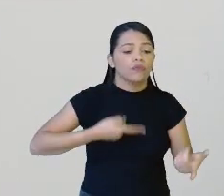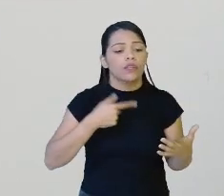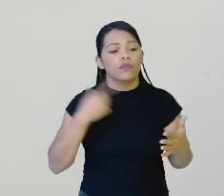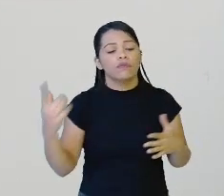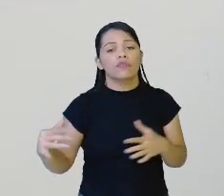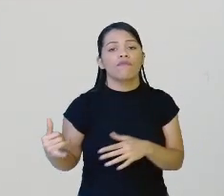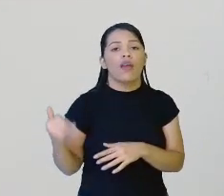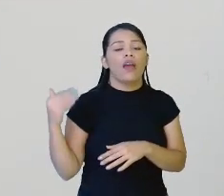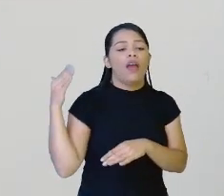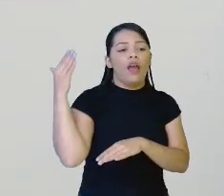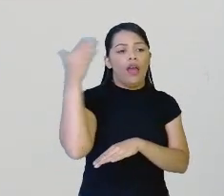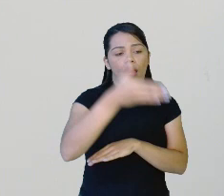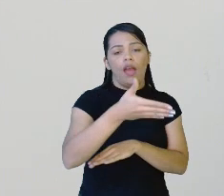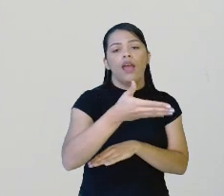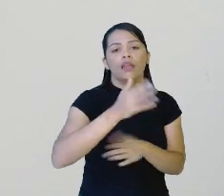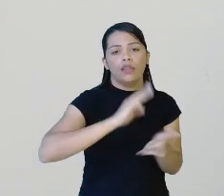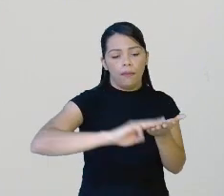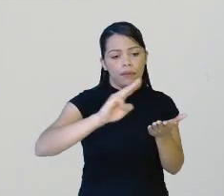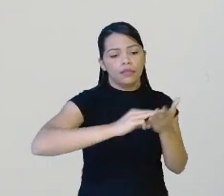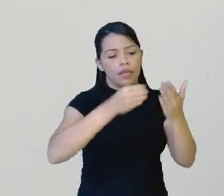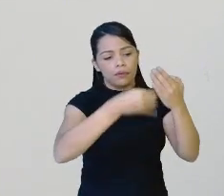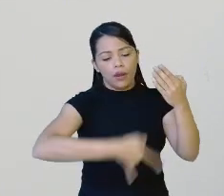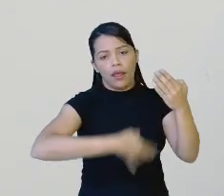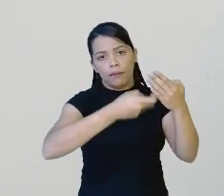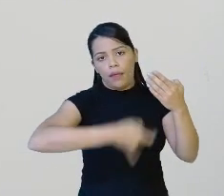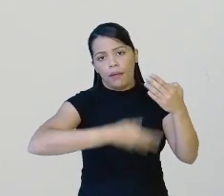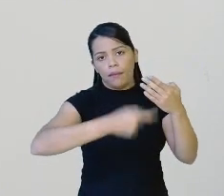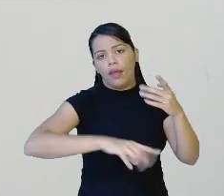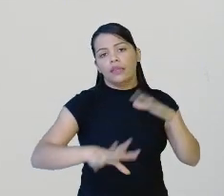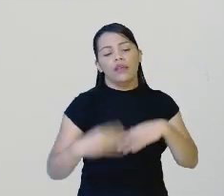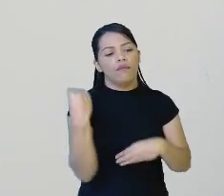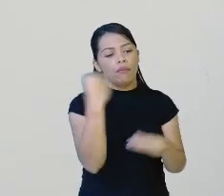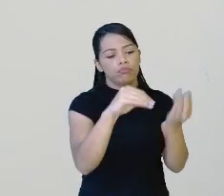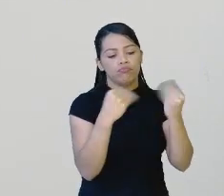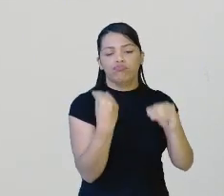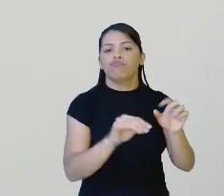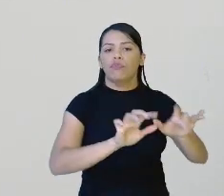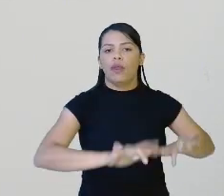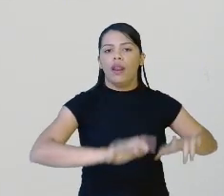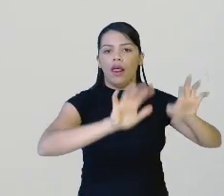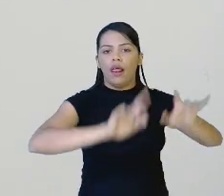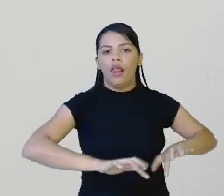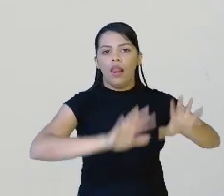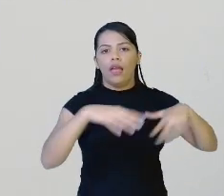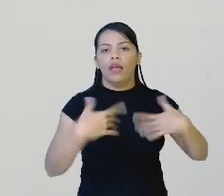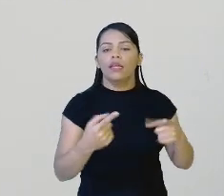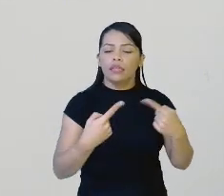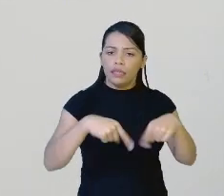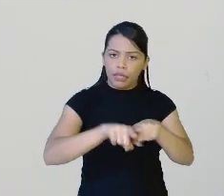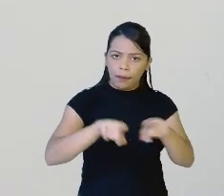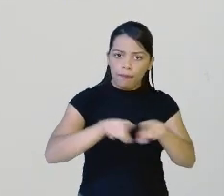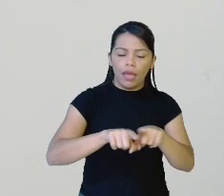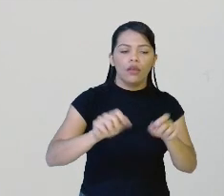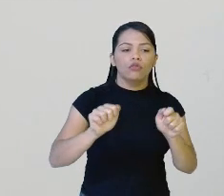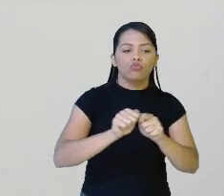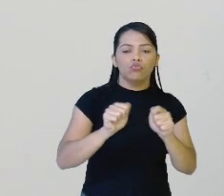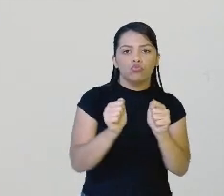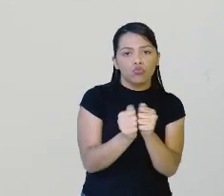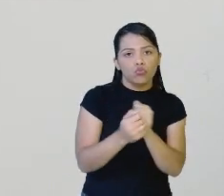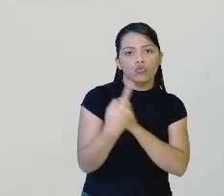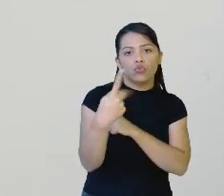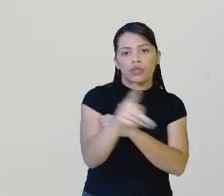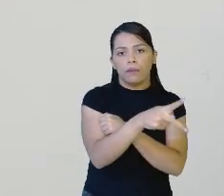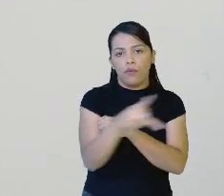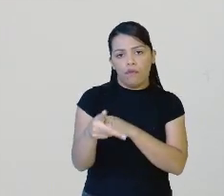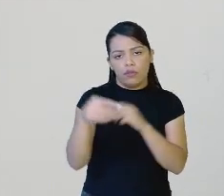do YouTube, como muitas pessoas têm feito, e também com o seu professor de sala de aula. Antes de iniciar,